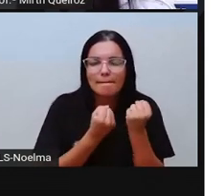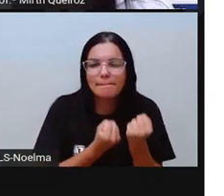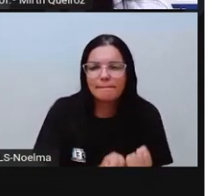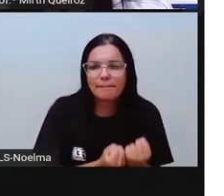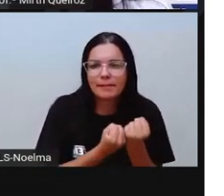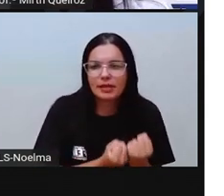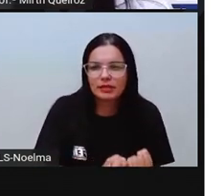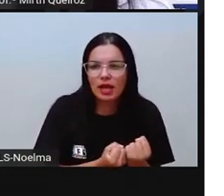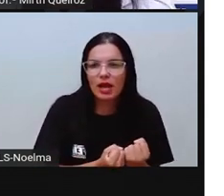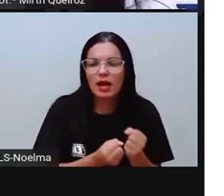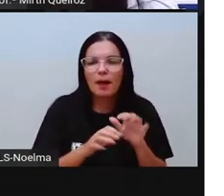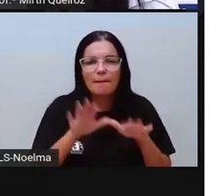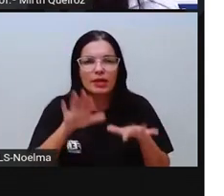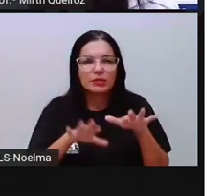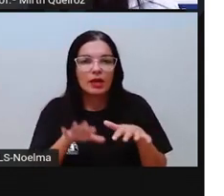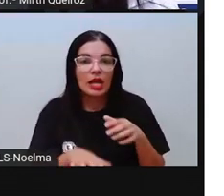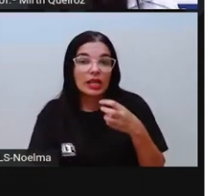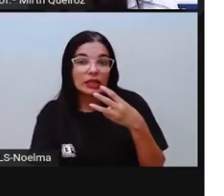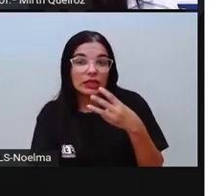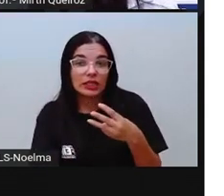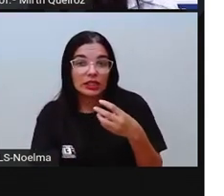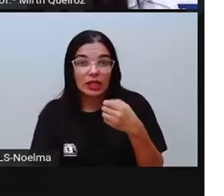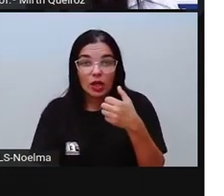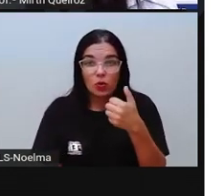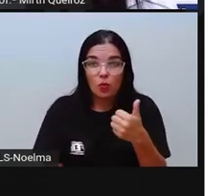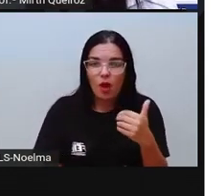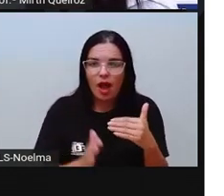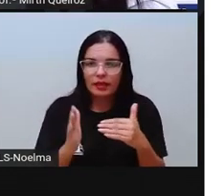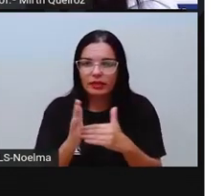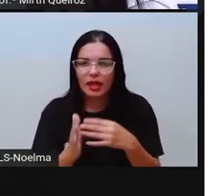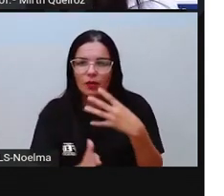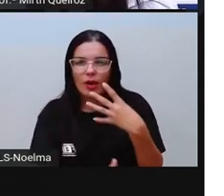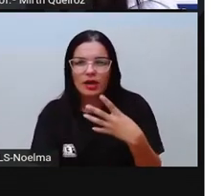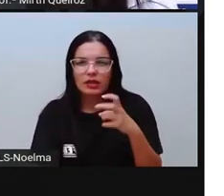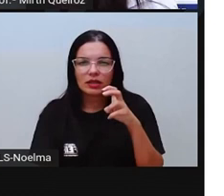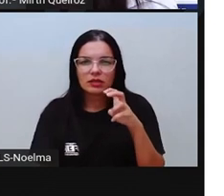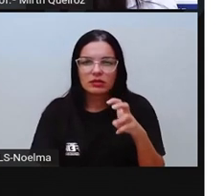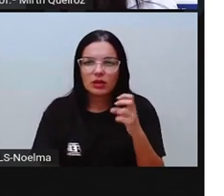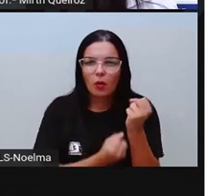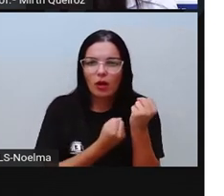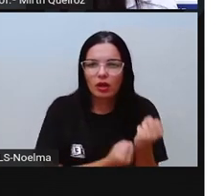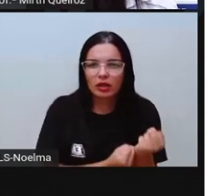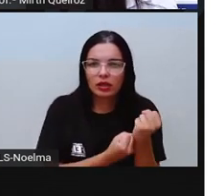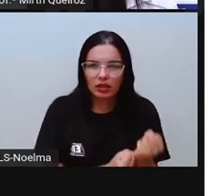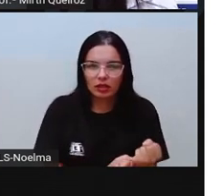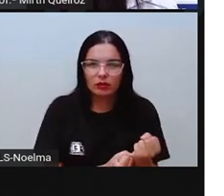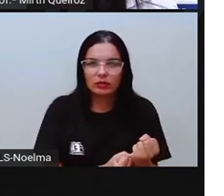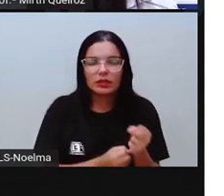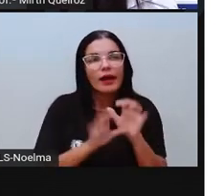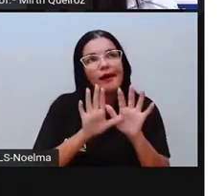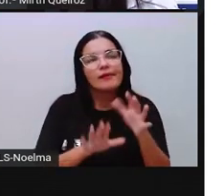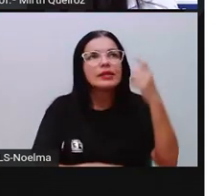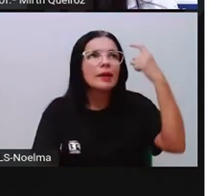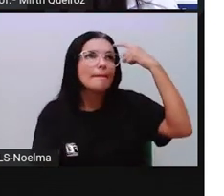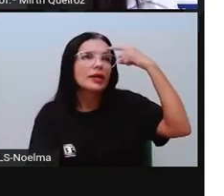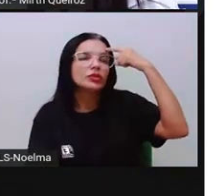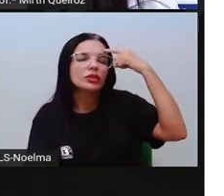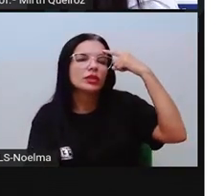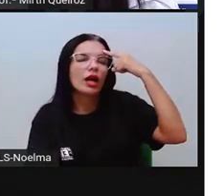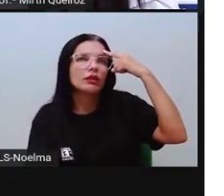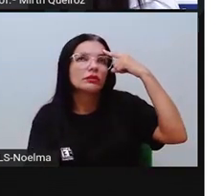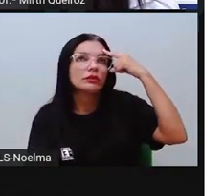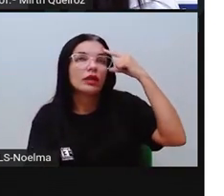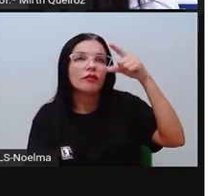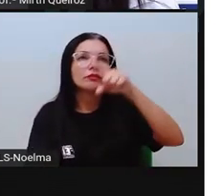de 31 a 45 quilos. Imagine que foram encontrados na floresta amazônica 6 tamanduás